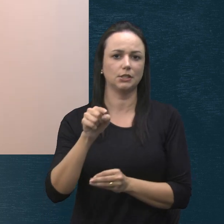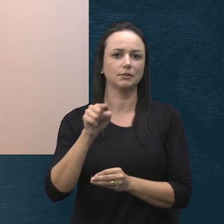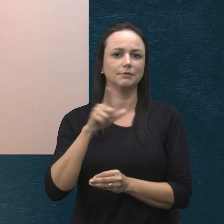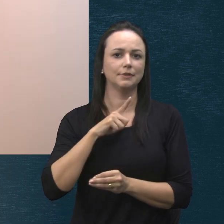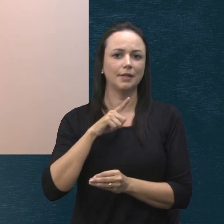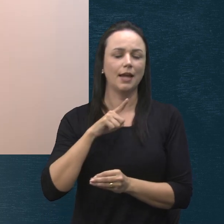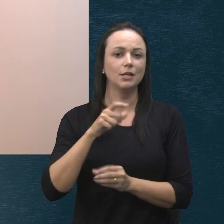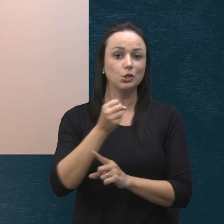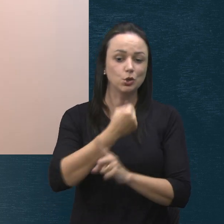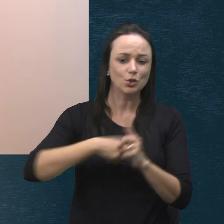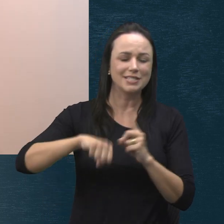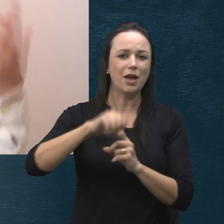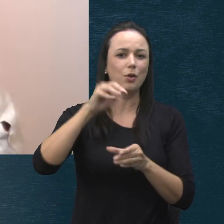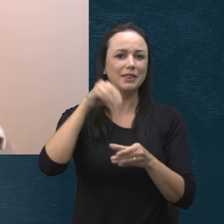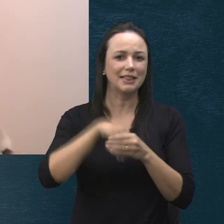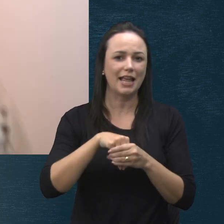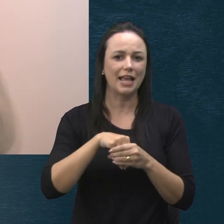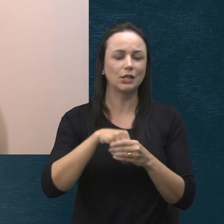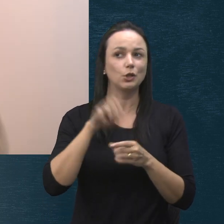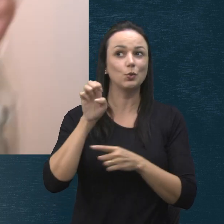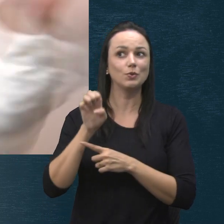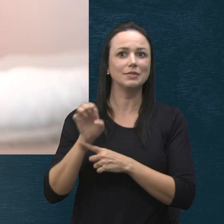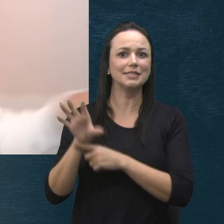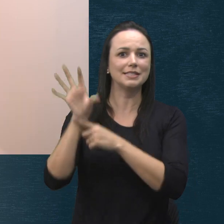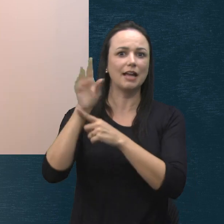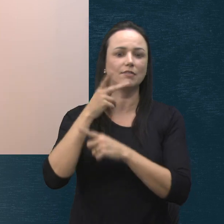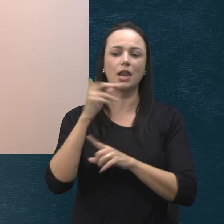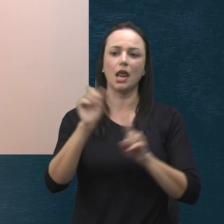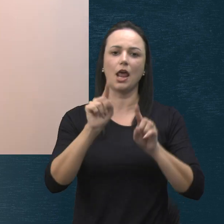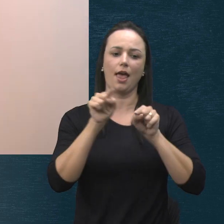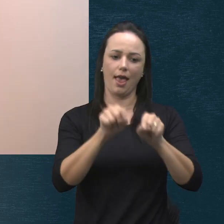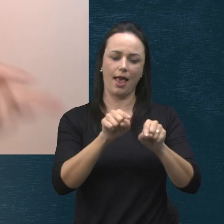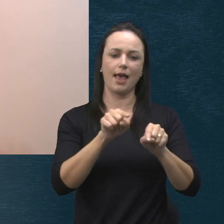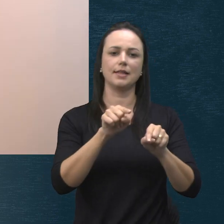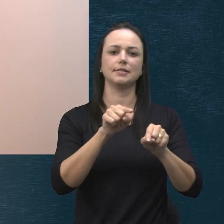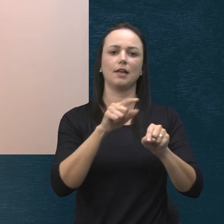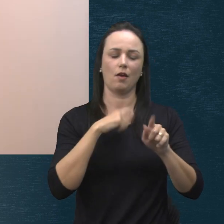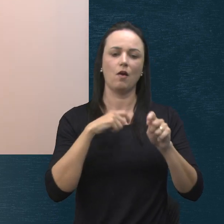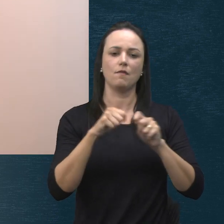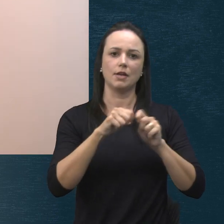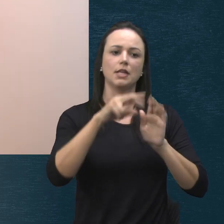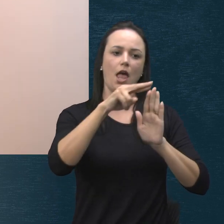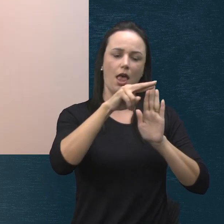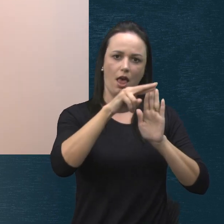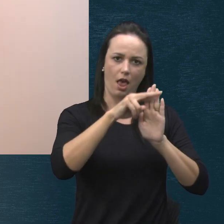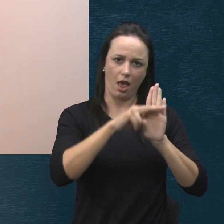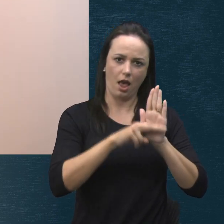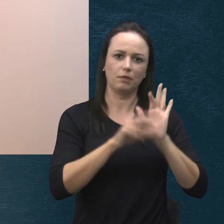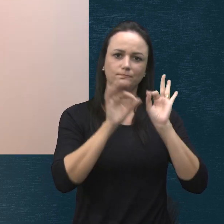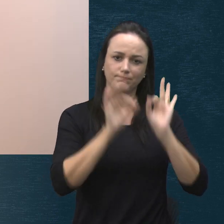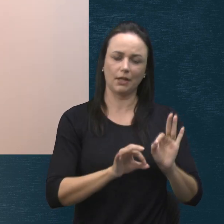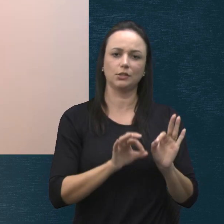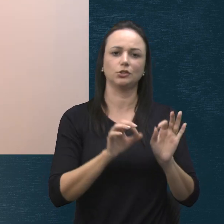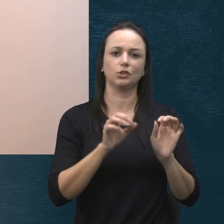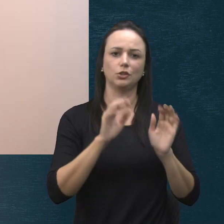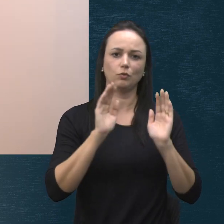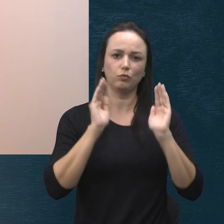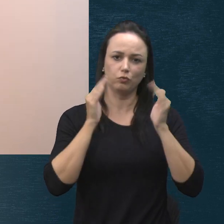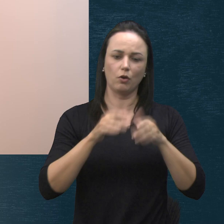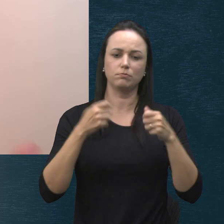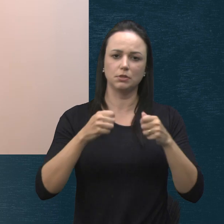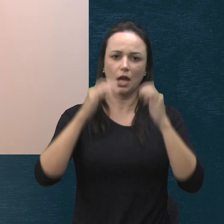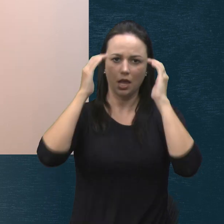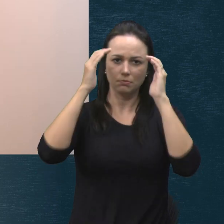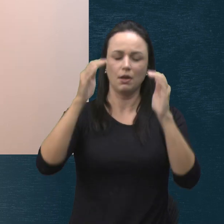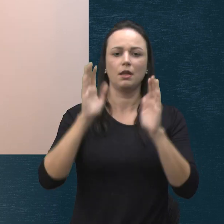tão importante que o Estado diz assim, não, isso aí a gente regulamenta. Isso aí tem que fazer conforme a gente fala que tem que fazer. Esses serviços